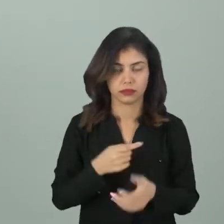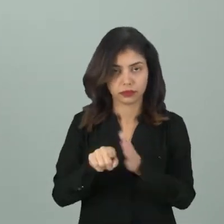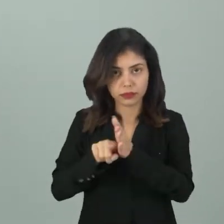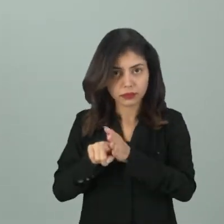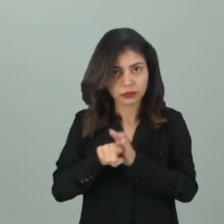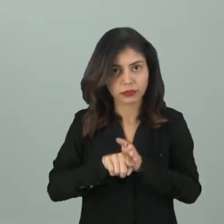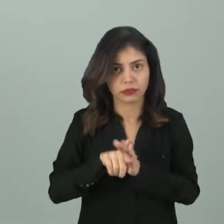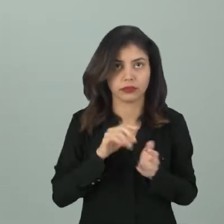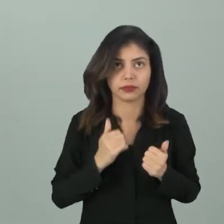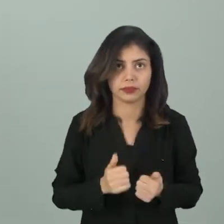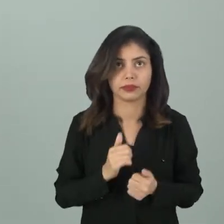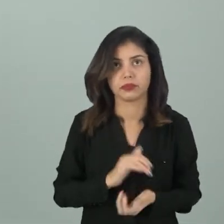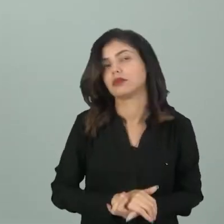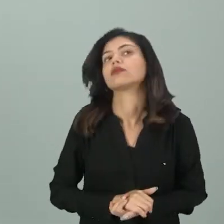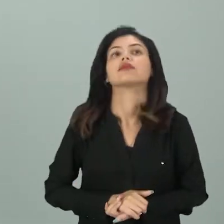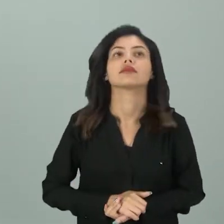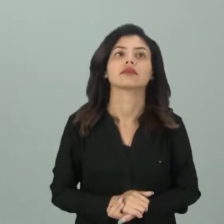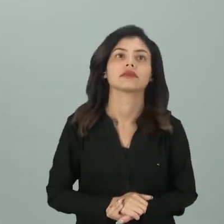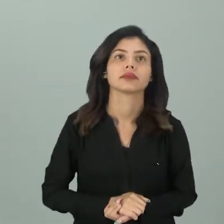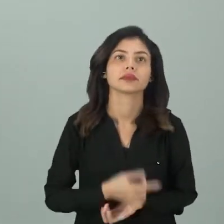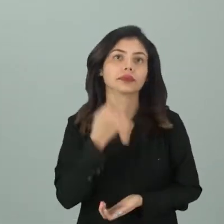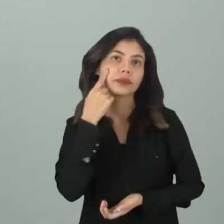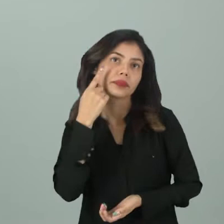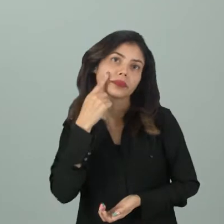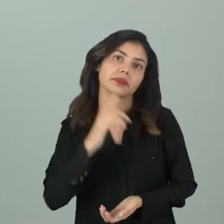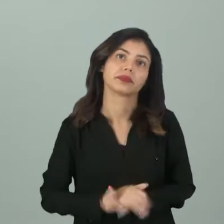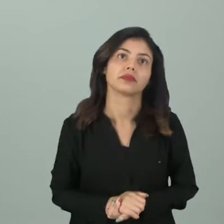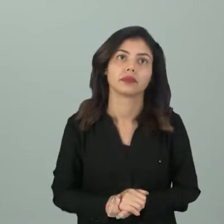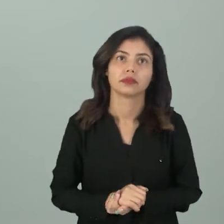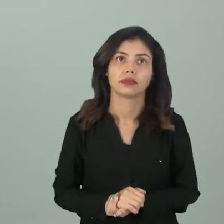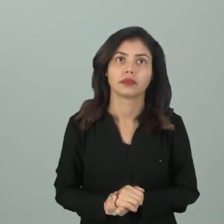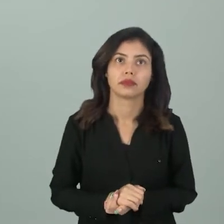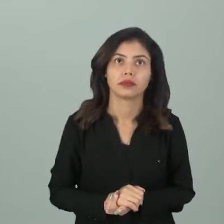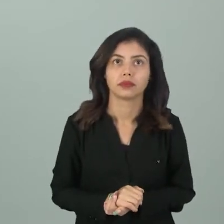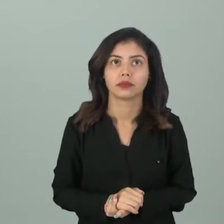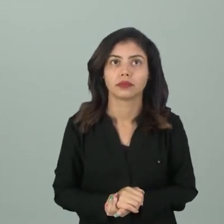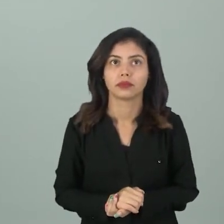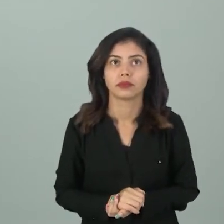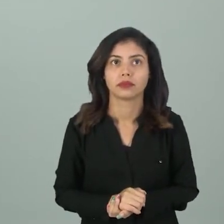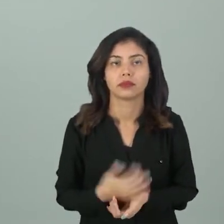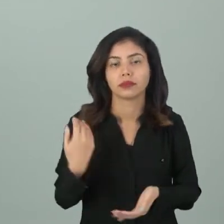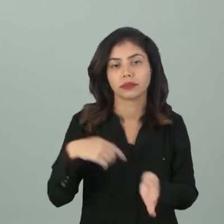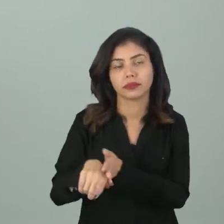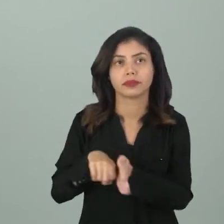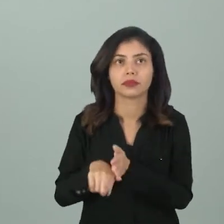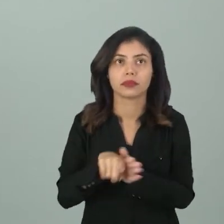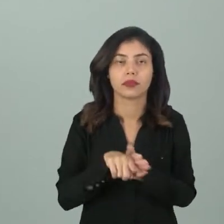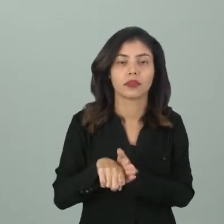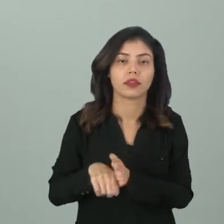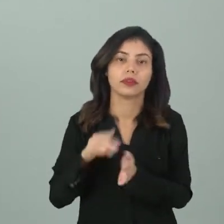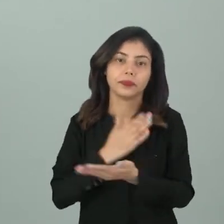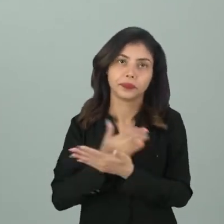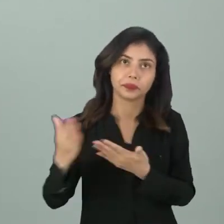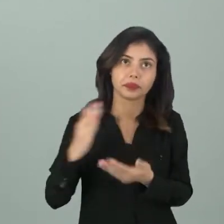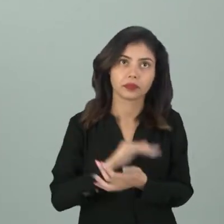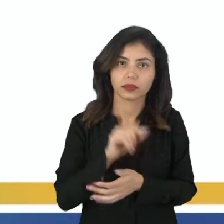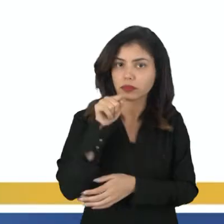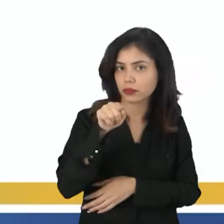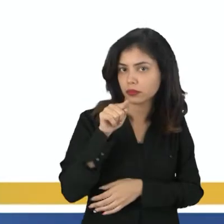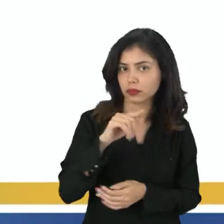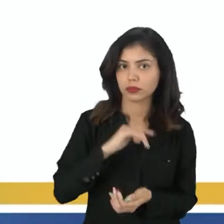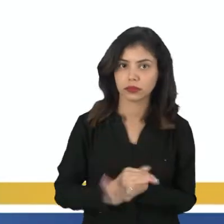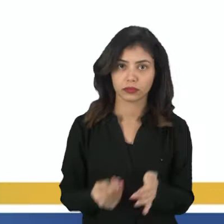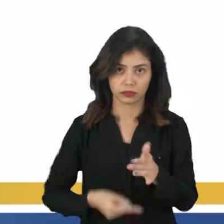pesquisa estatística. Então, olha só, na etapa de uma pesquisa estatística, para começar,